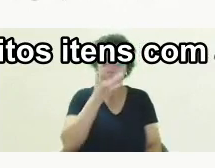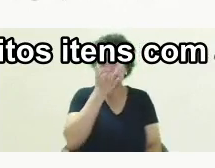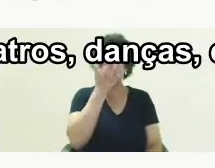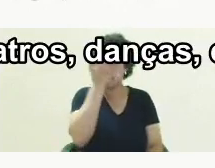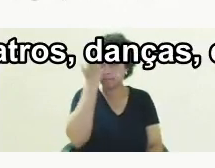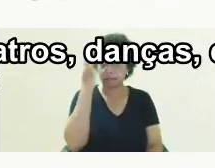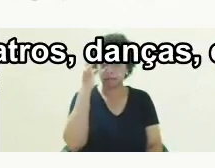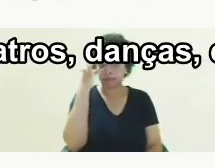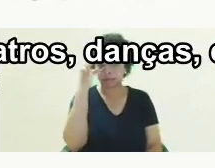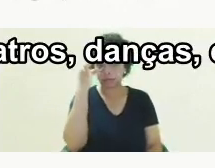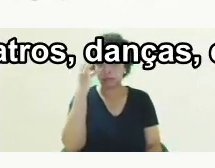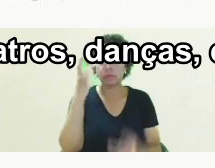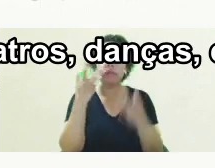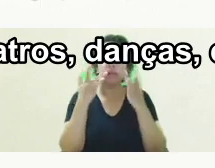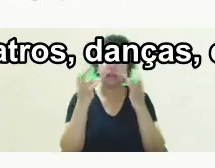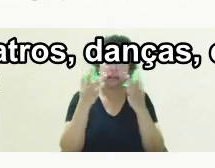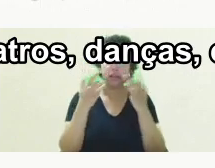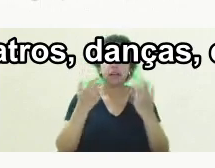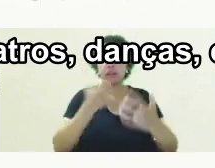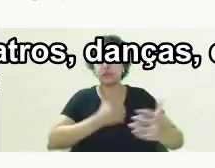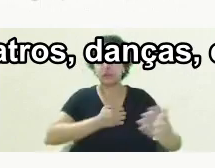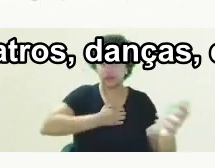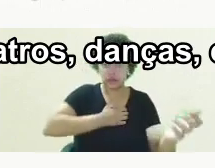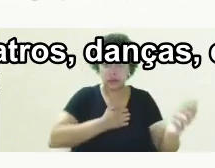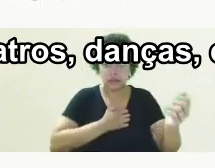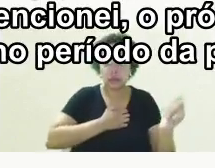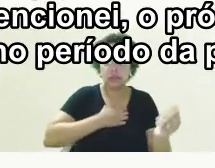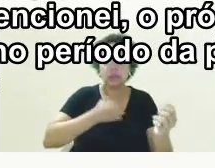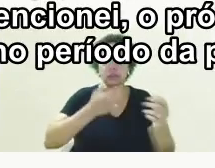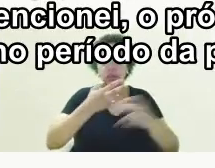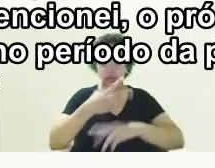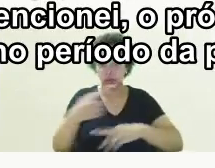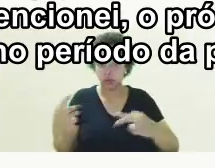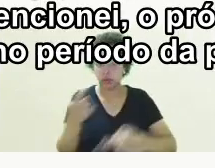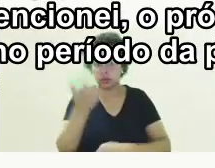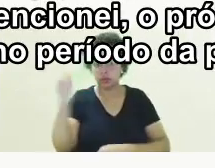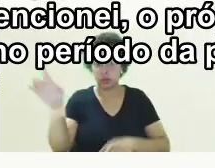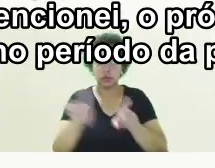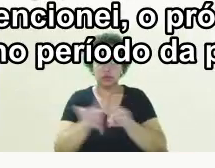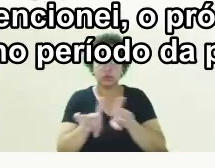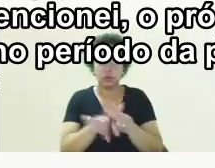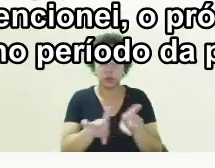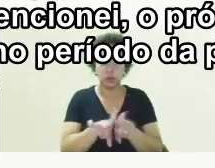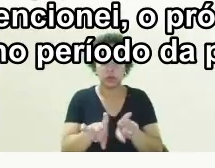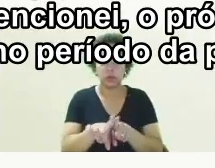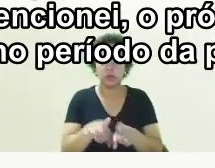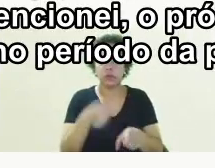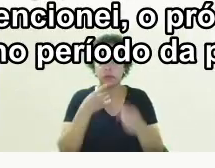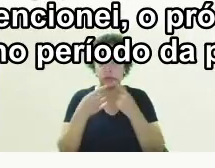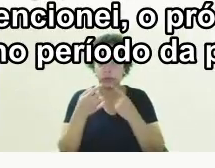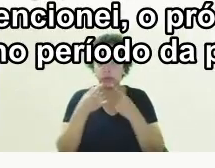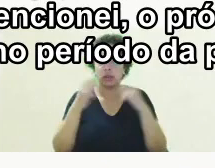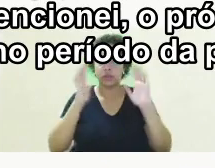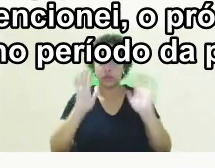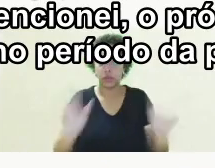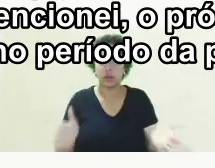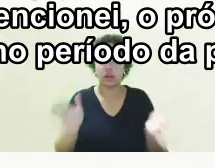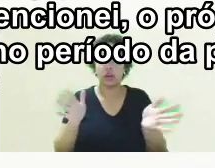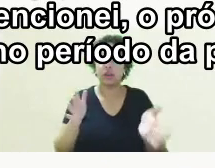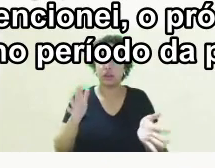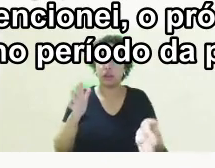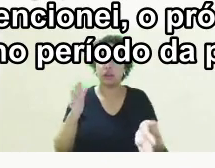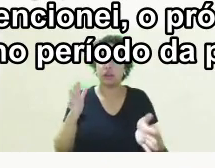audiodescrição. A gente tem teatro, danças, concertos, então, como eu mencionei, o próprio exemplo dos shows